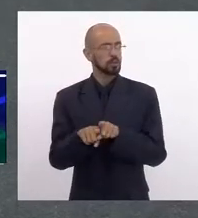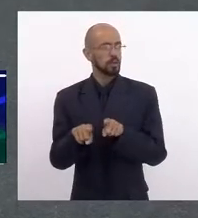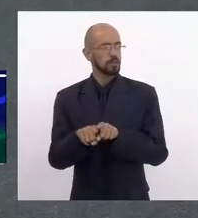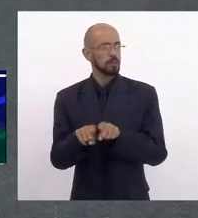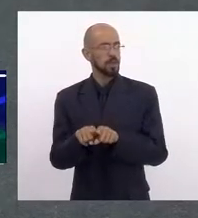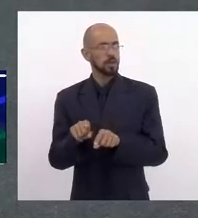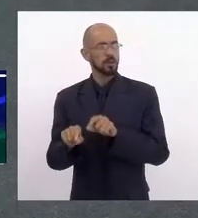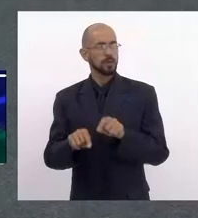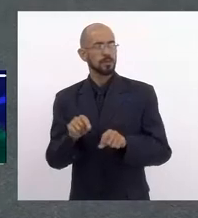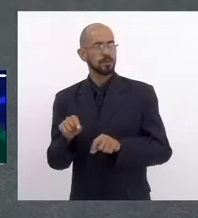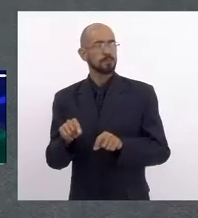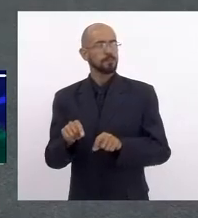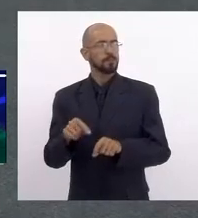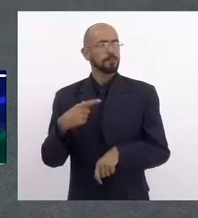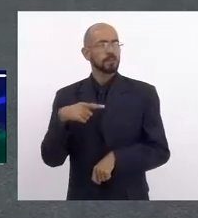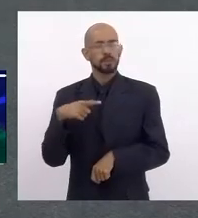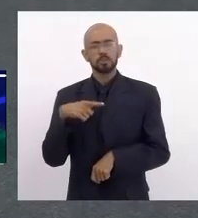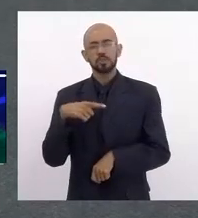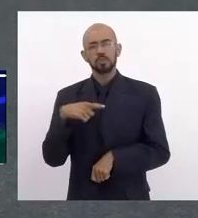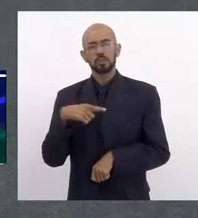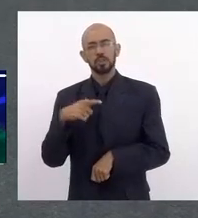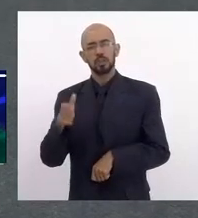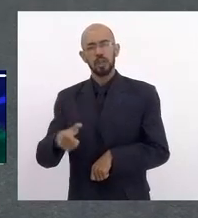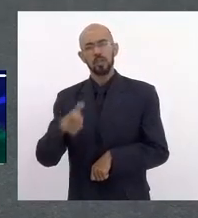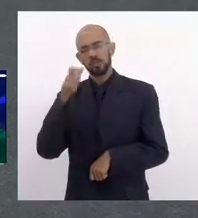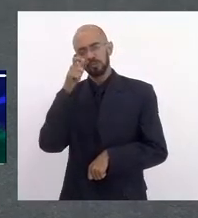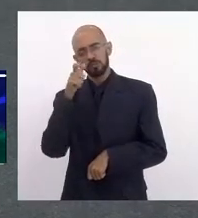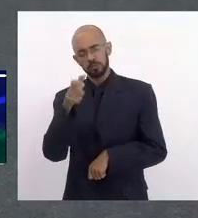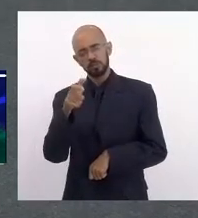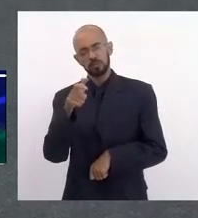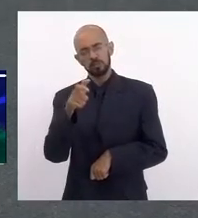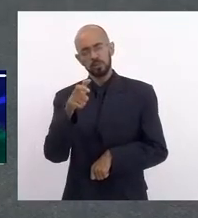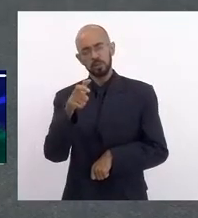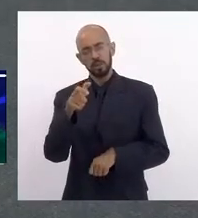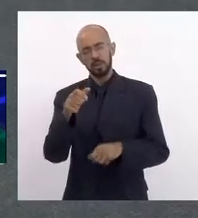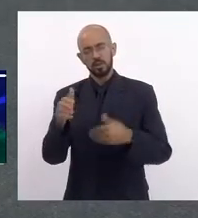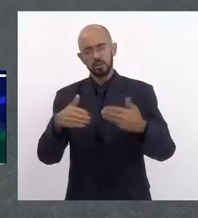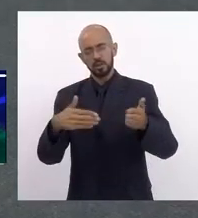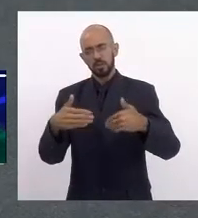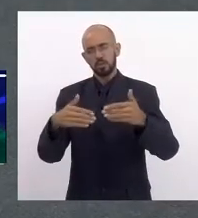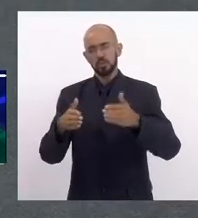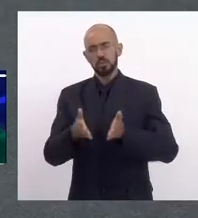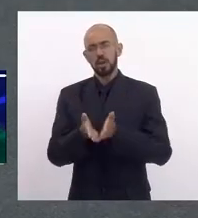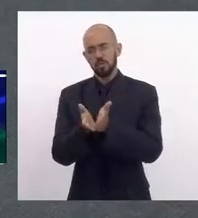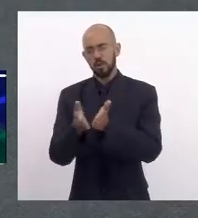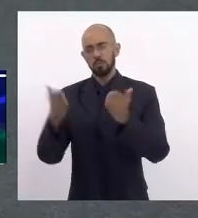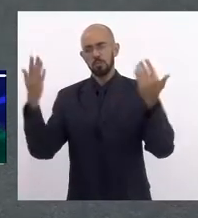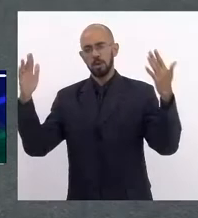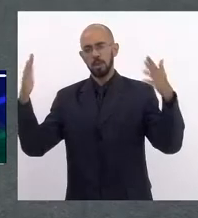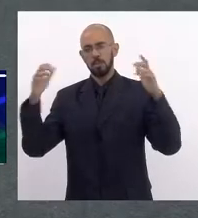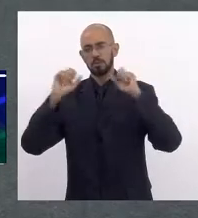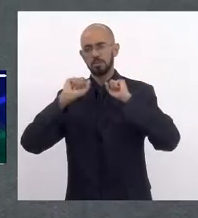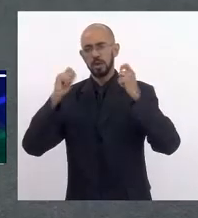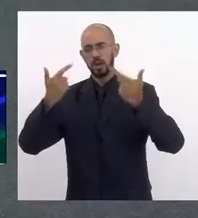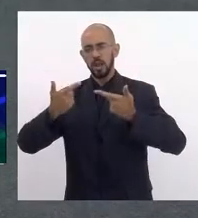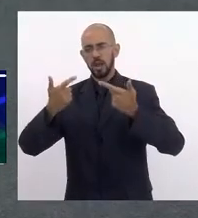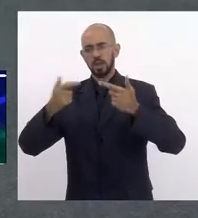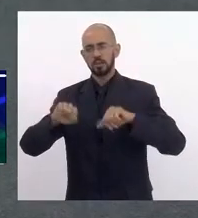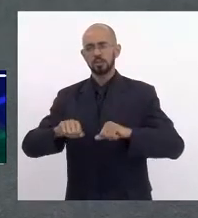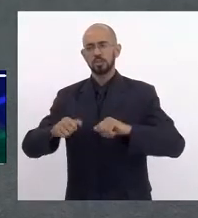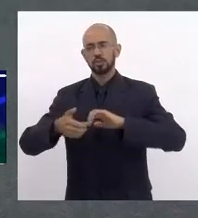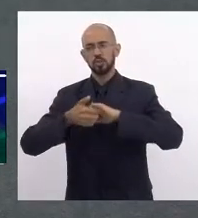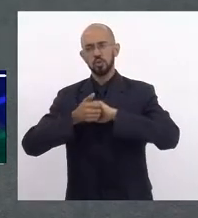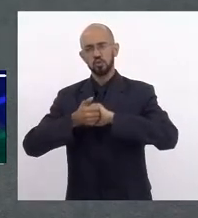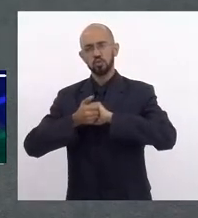nós temos uma grande vocação para a indústria naval. Então, parabéns para a Assembleia Legislativa, estou junto, estou